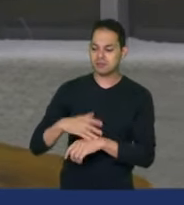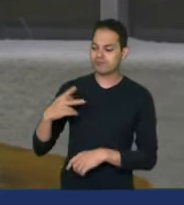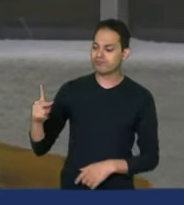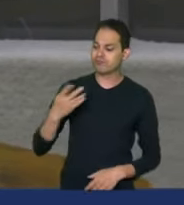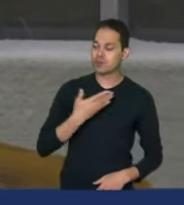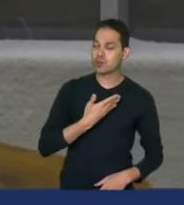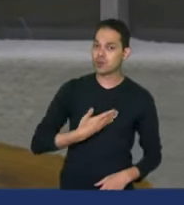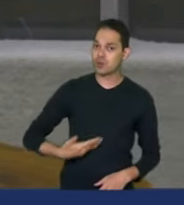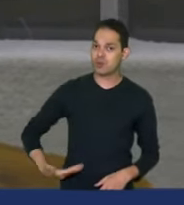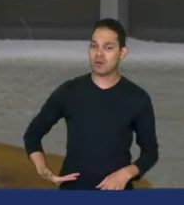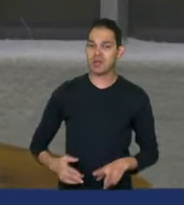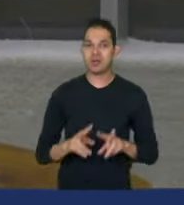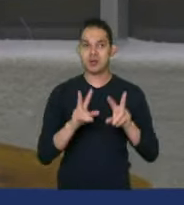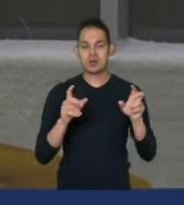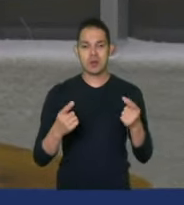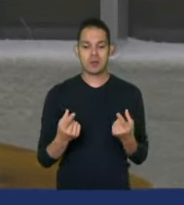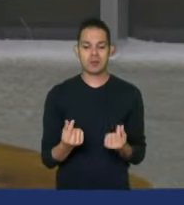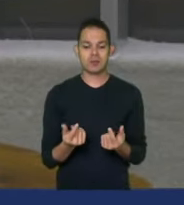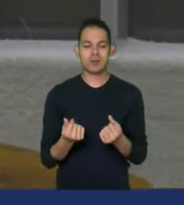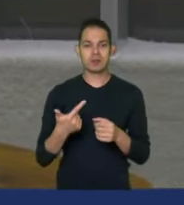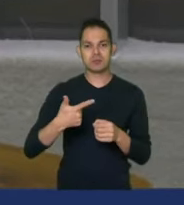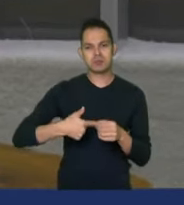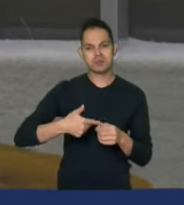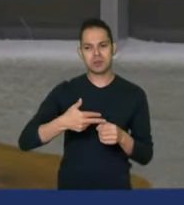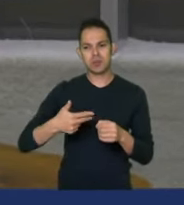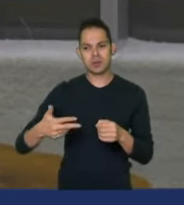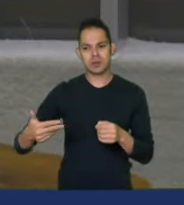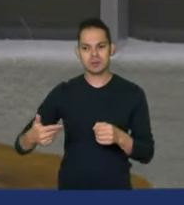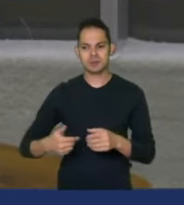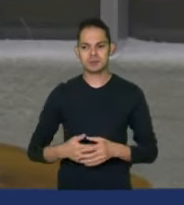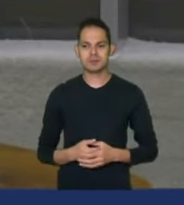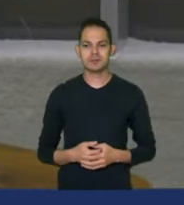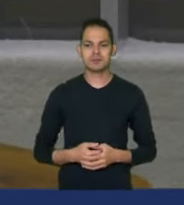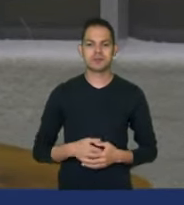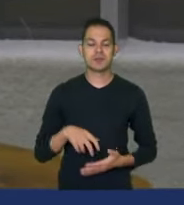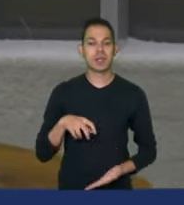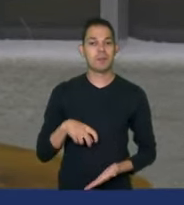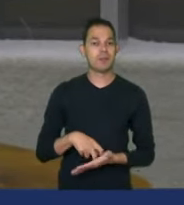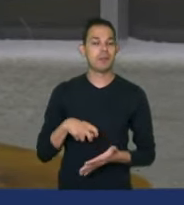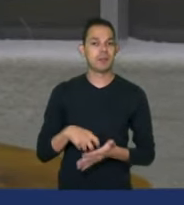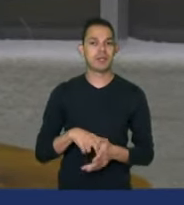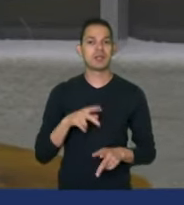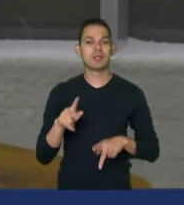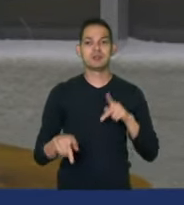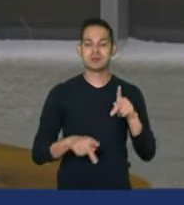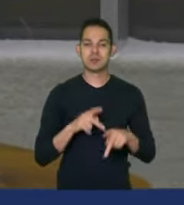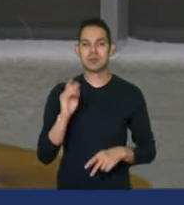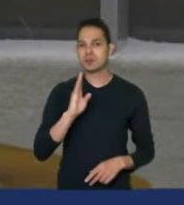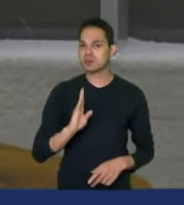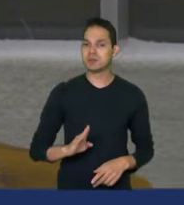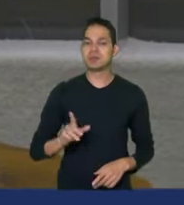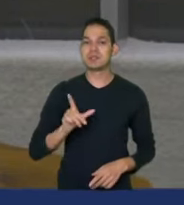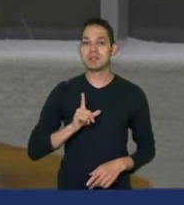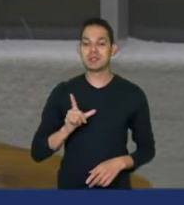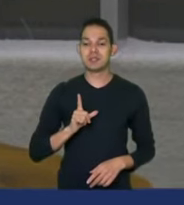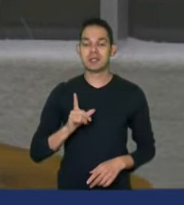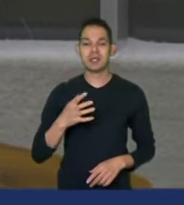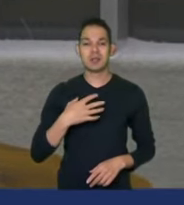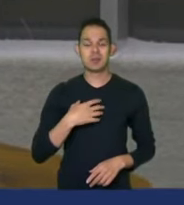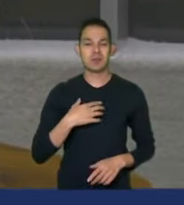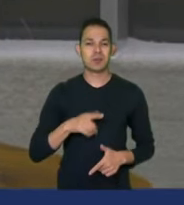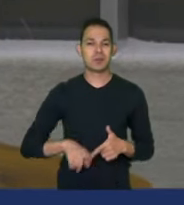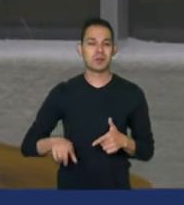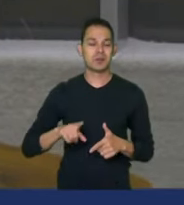à formação de preços de combustíveis está penalizando a população brasileira. Nós estamos vivendo uma situação dramática, o